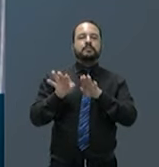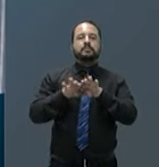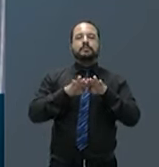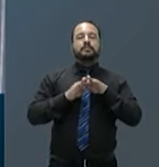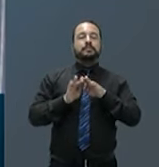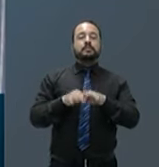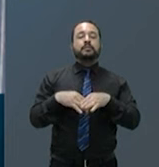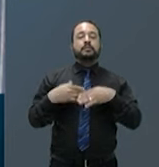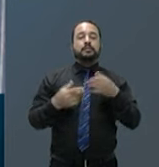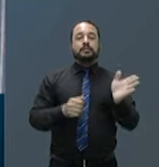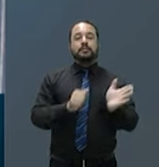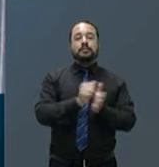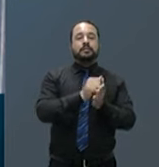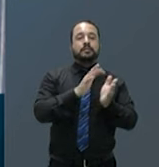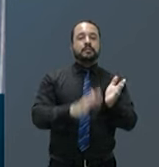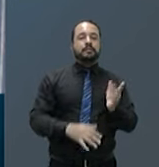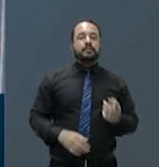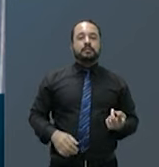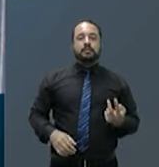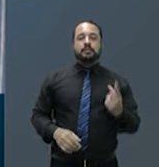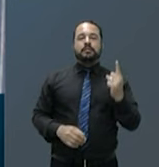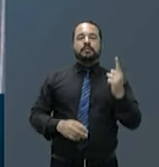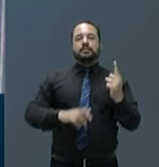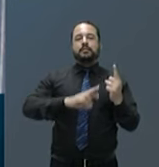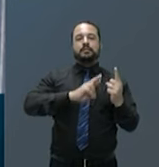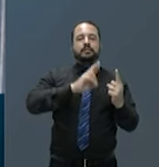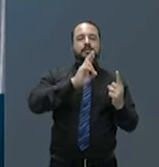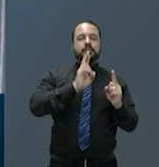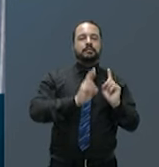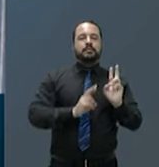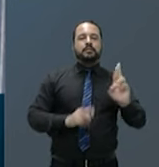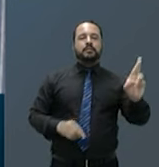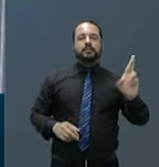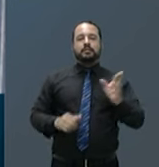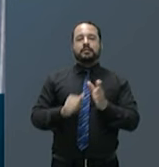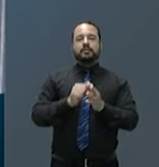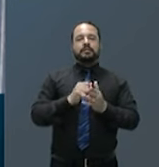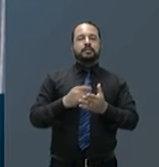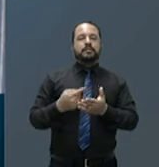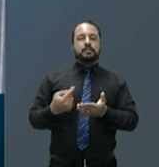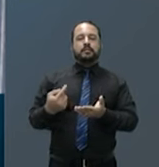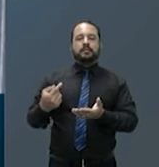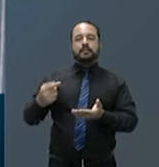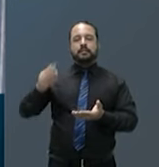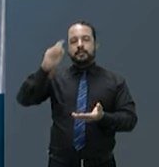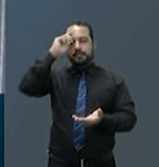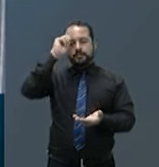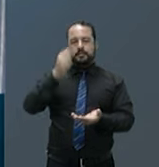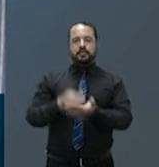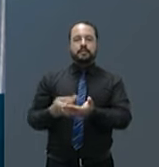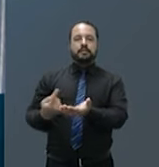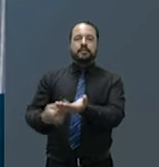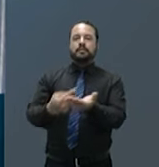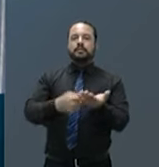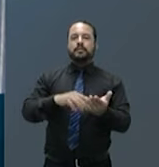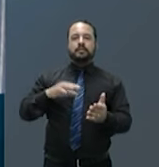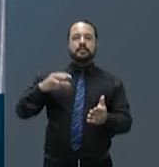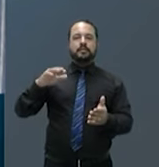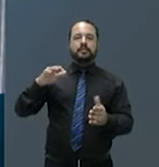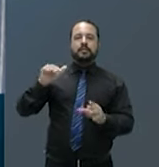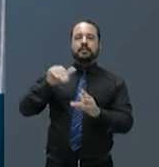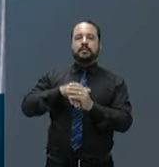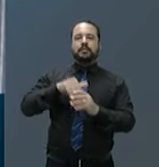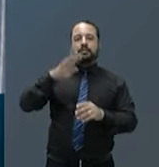embargante aponta como paradigma apenas o acórdão proferido por ocasião do julgamento do agravo interno